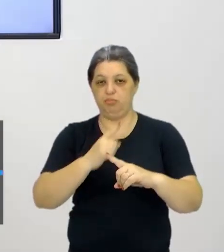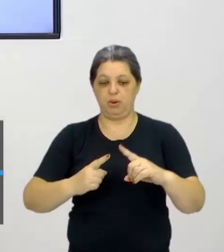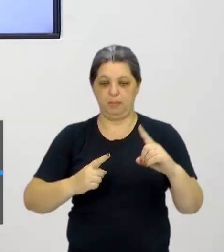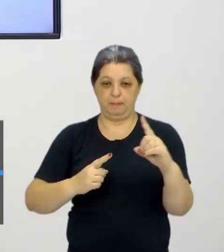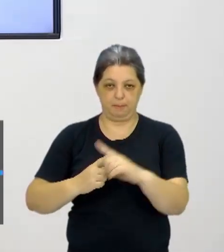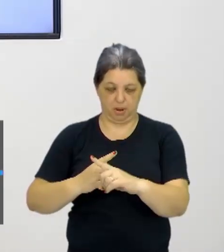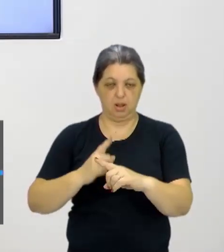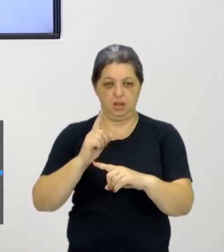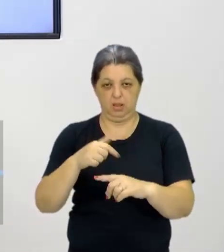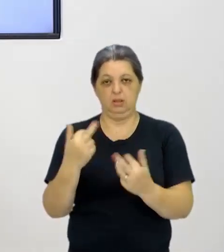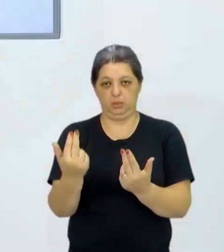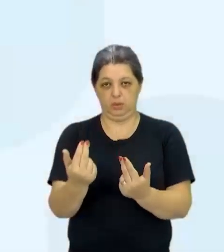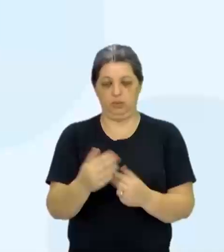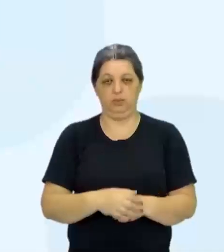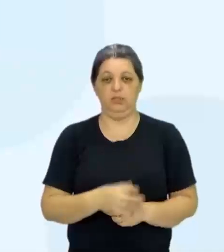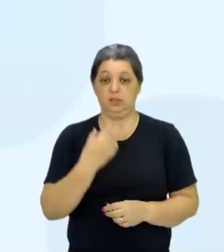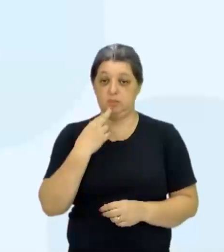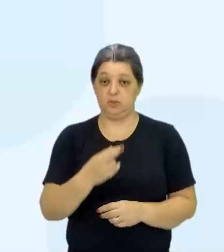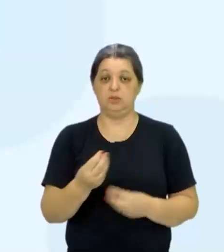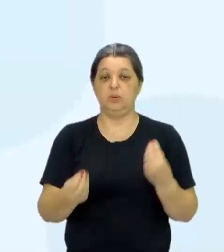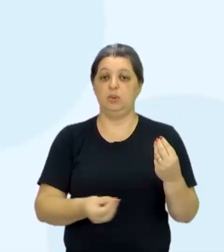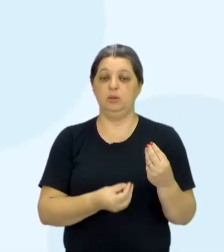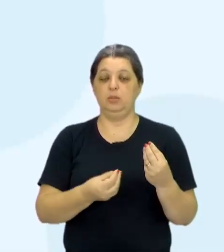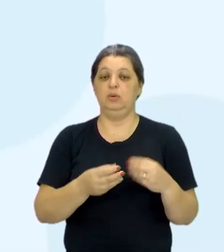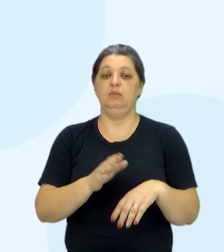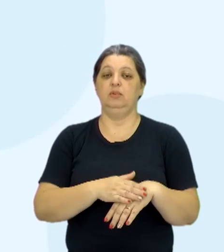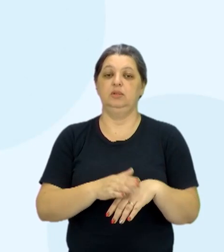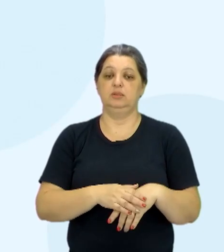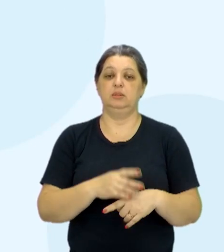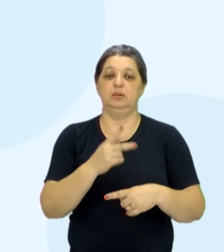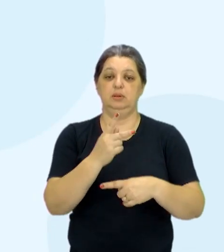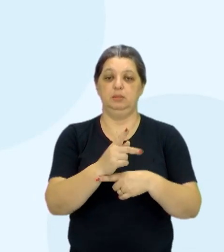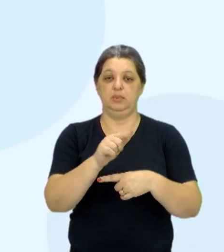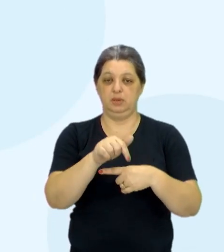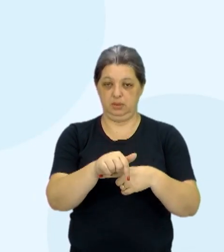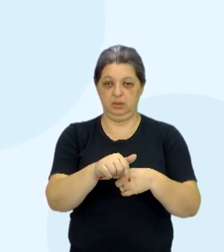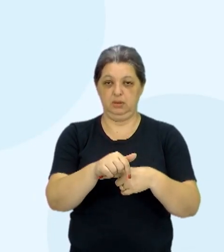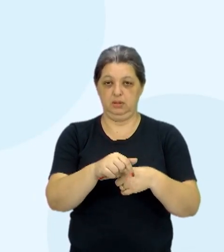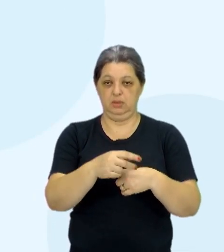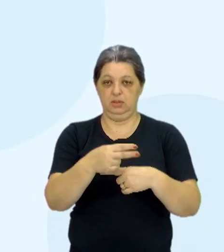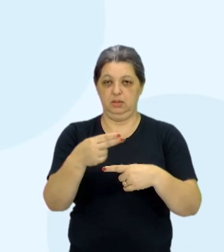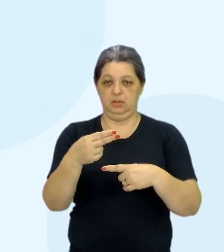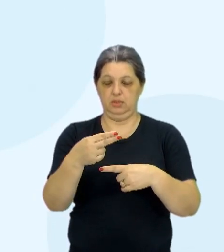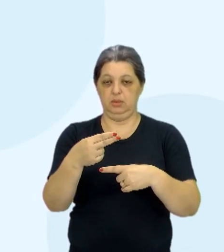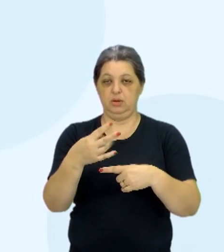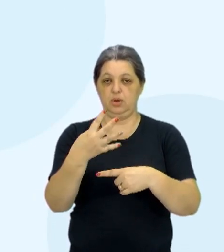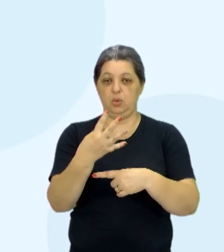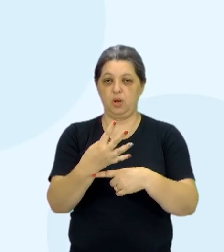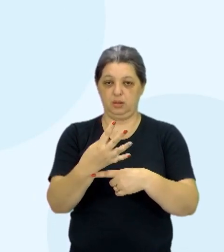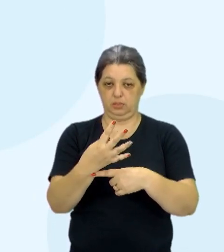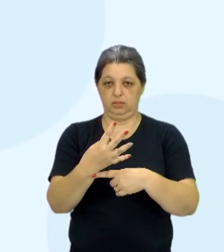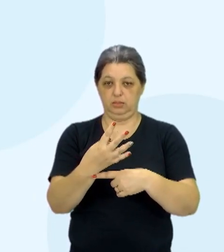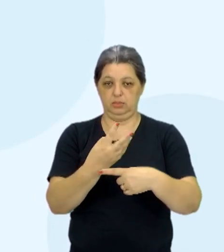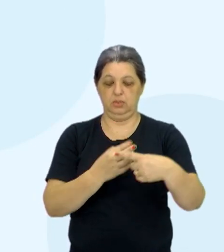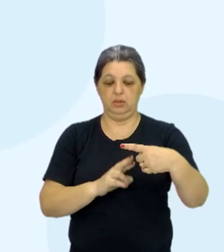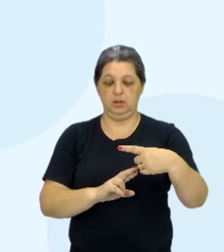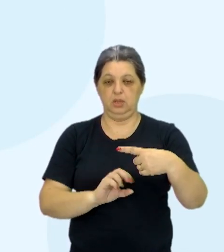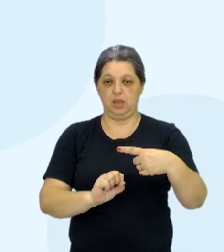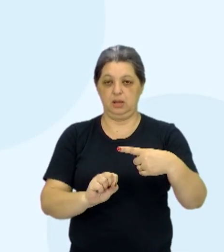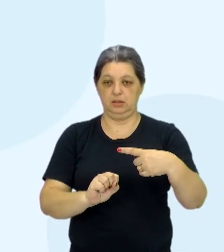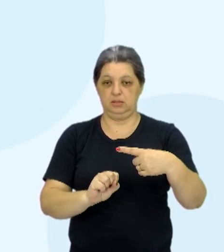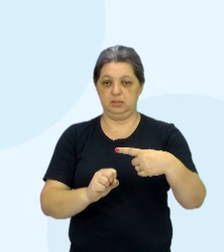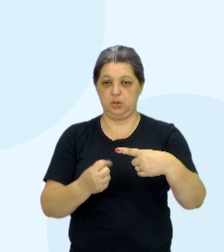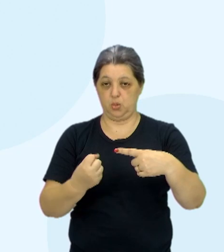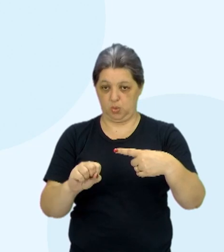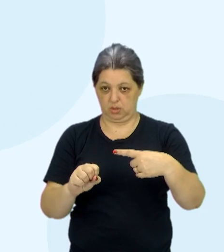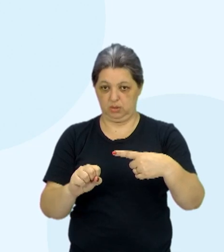beleza? Então olha lá, como a gente vai montar a razão? Ó, PQ vale 4, certo? E o RS vale 8. Muito bem,